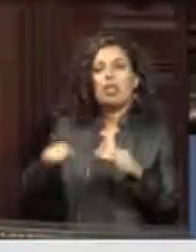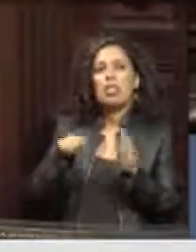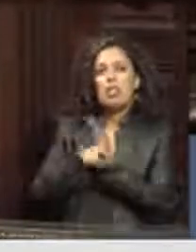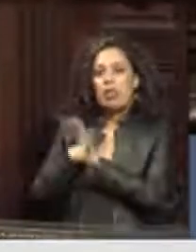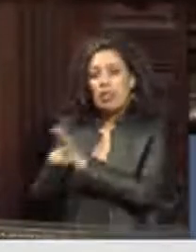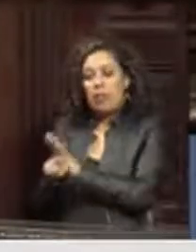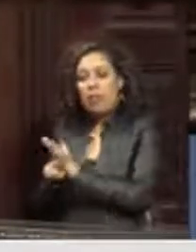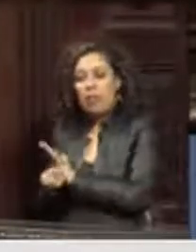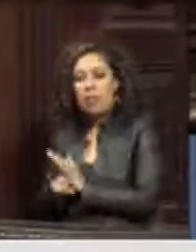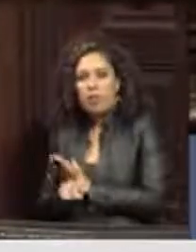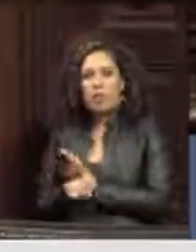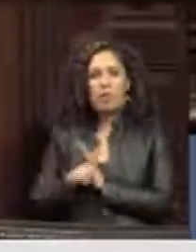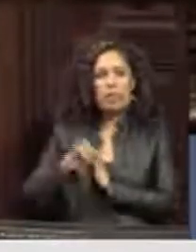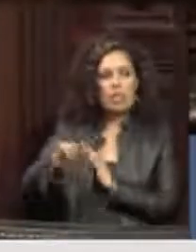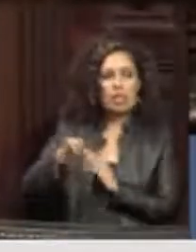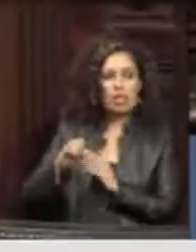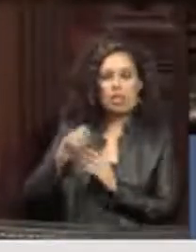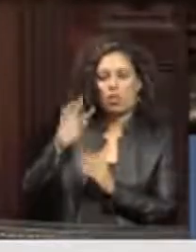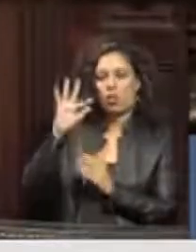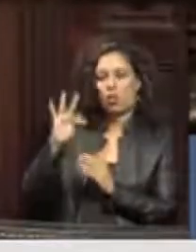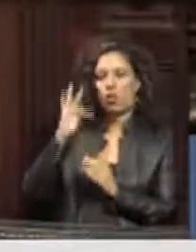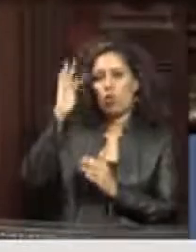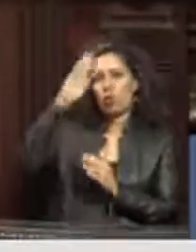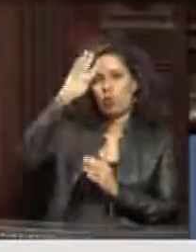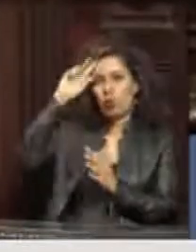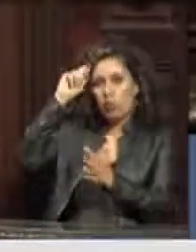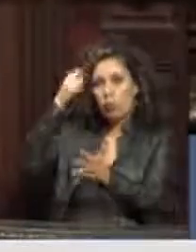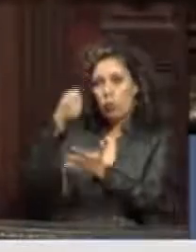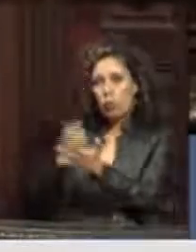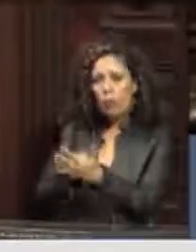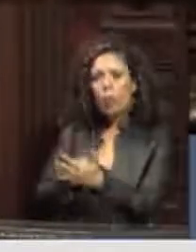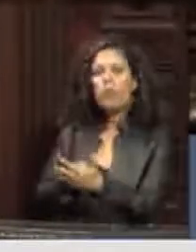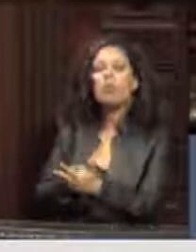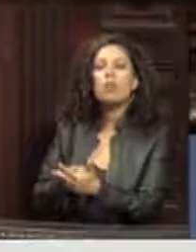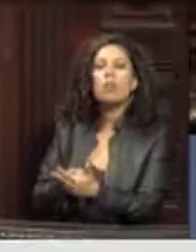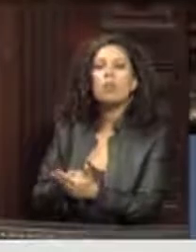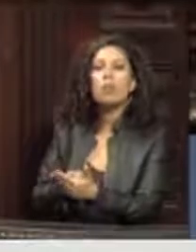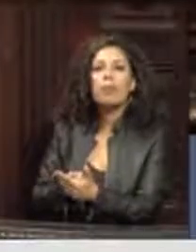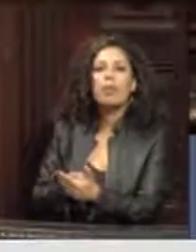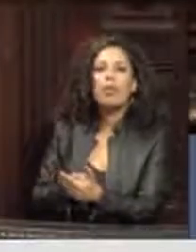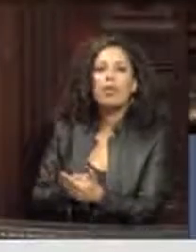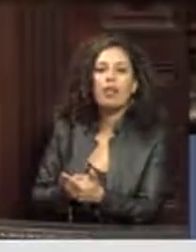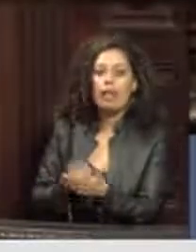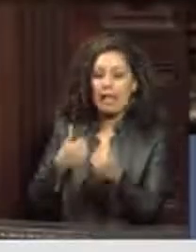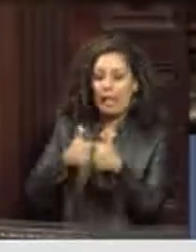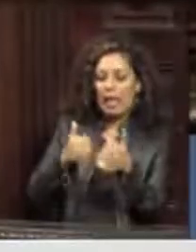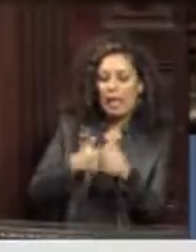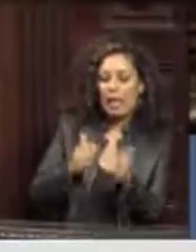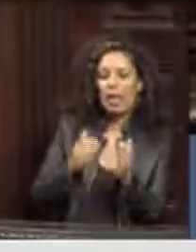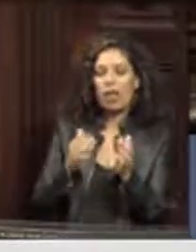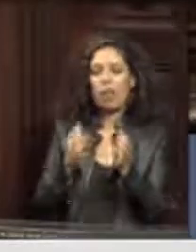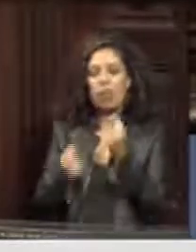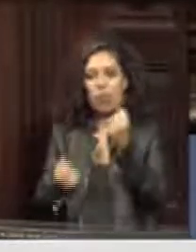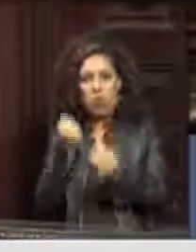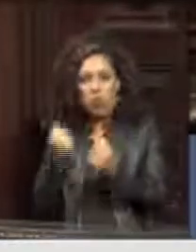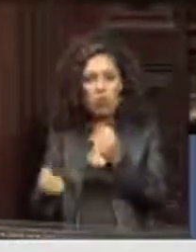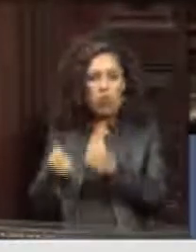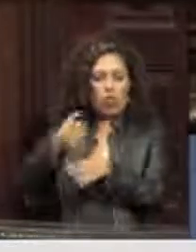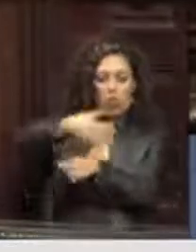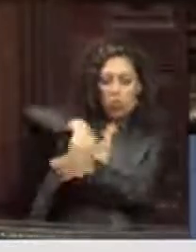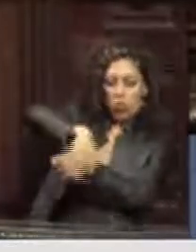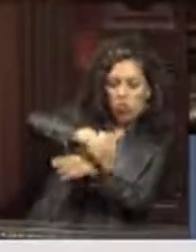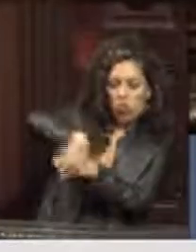da privatização de estradas que são fundamentais para o desenvolvimento econômico, nesse tripé fundamental de ligação